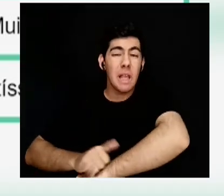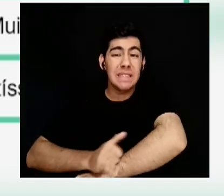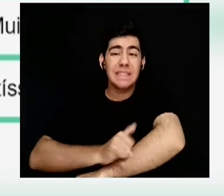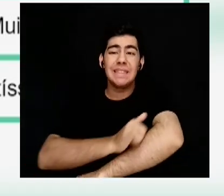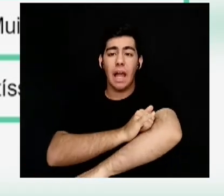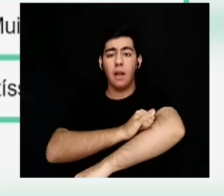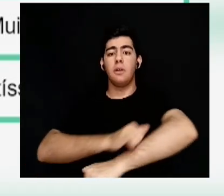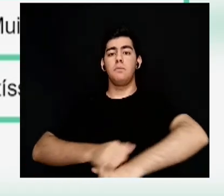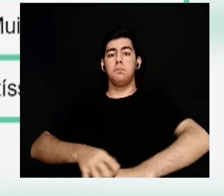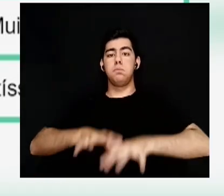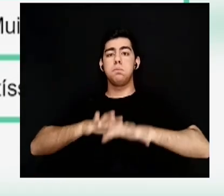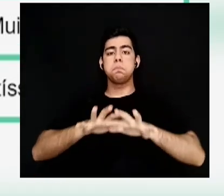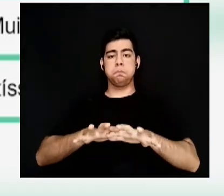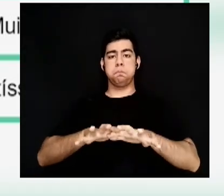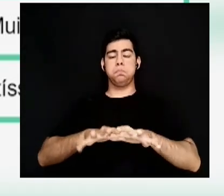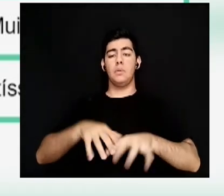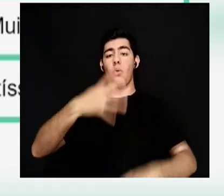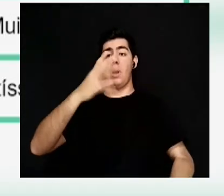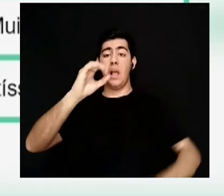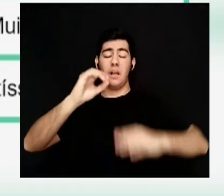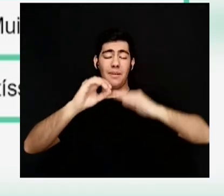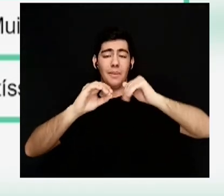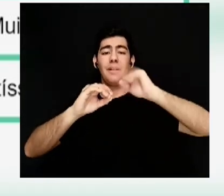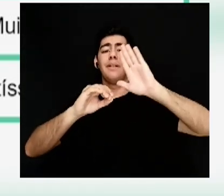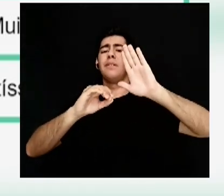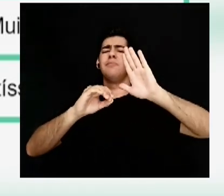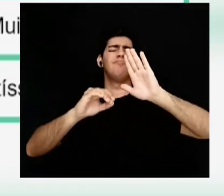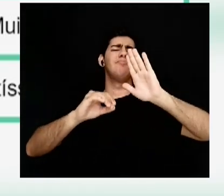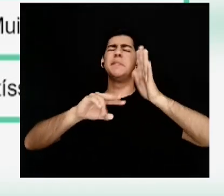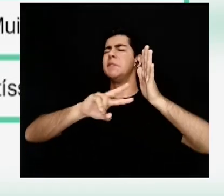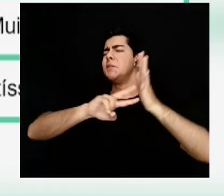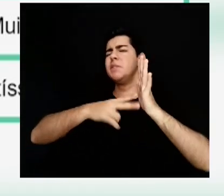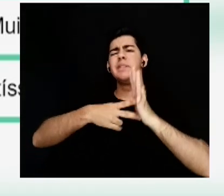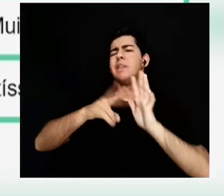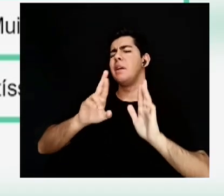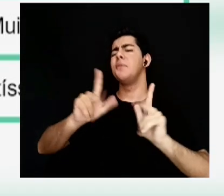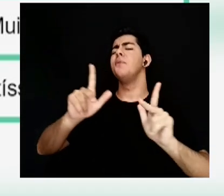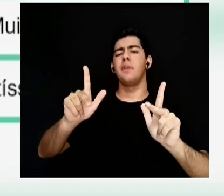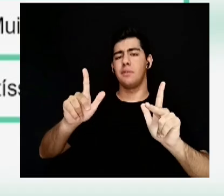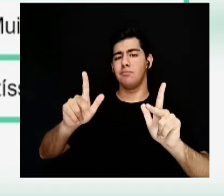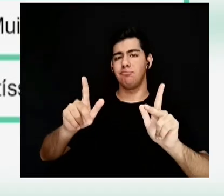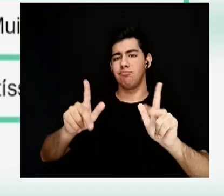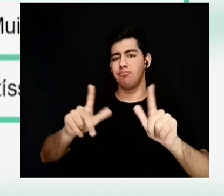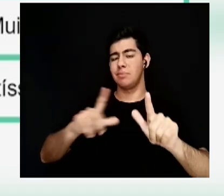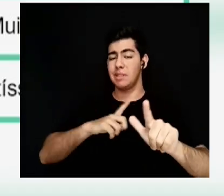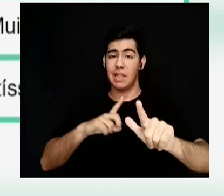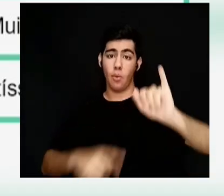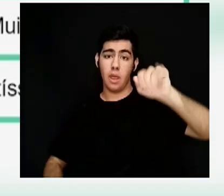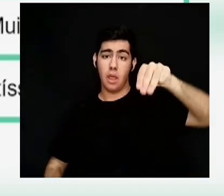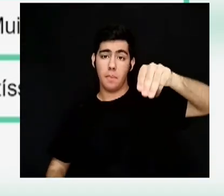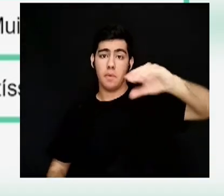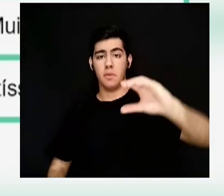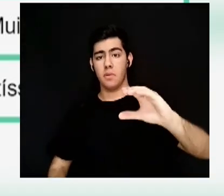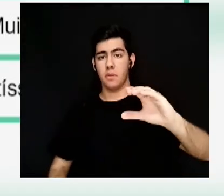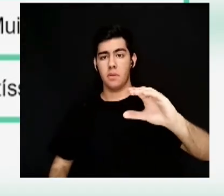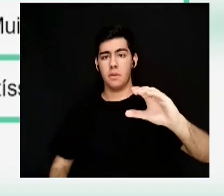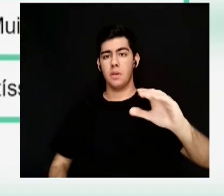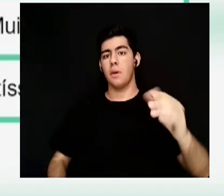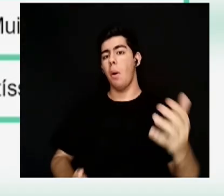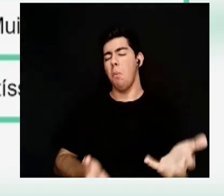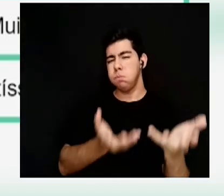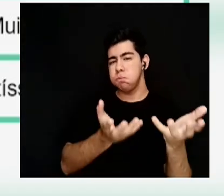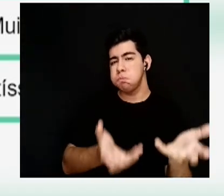tá? Então, qual a diferença, né, pelo IMC de sobrepeso e obesidade? Quando